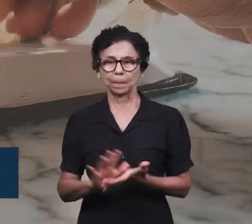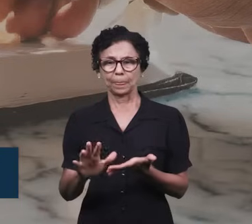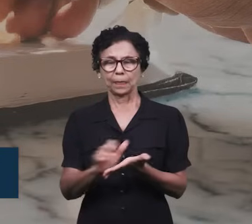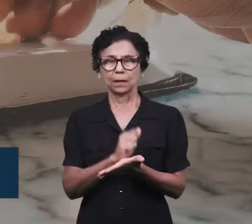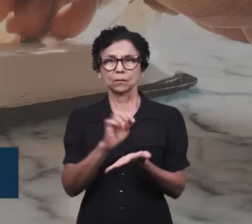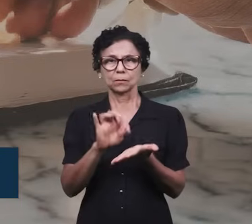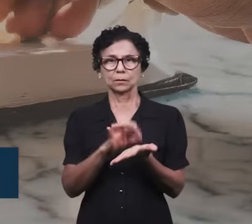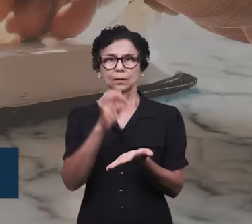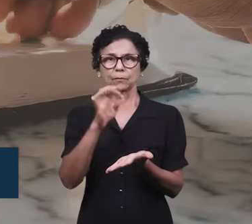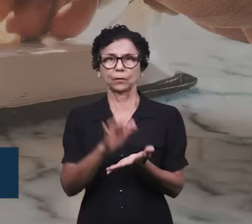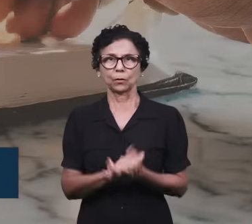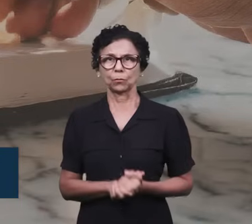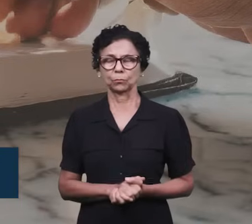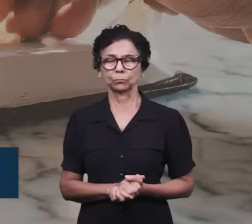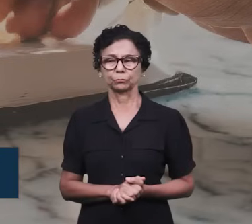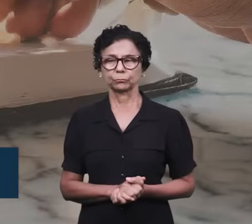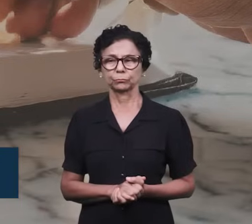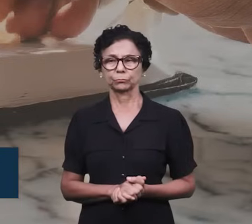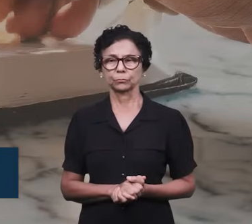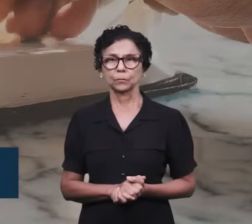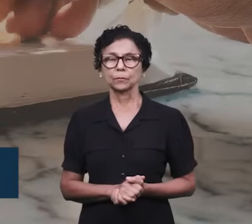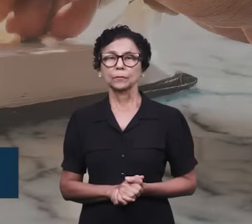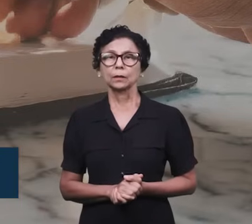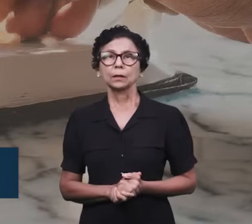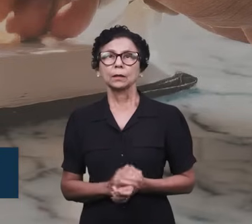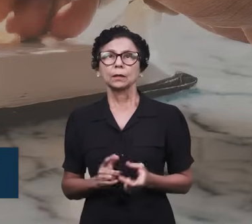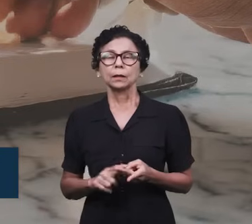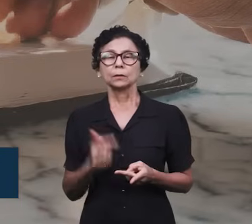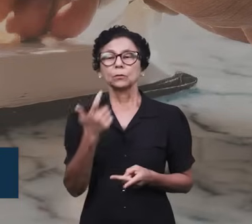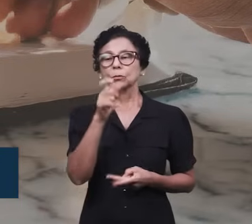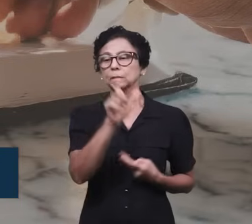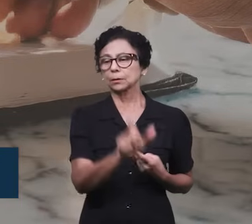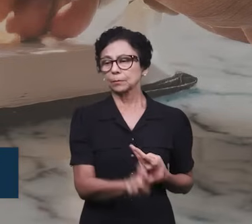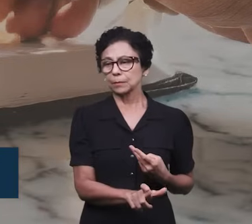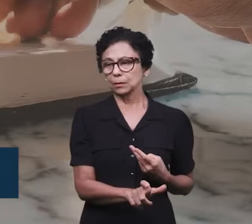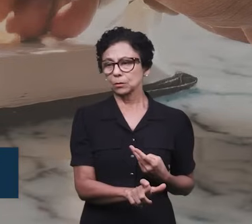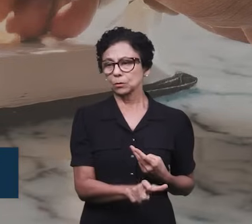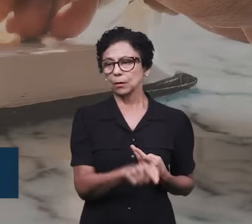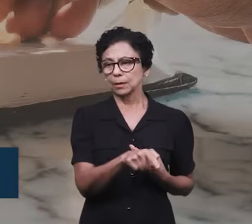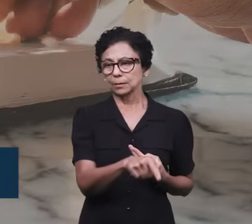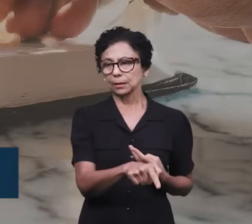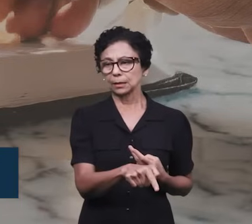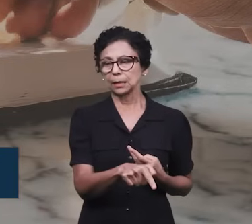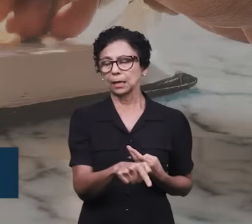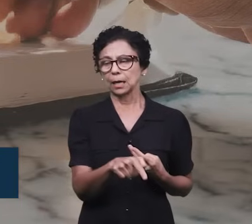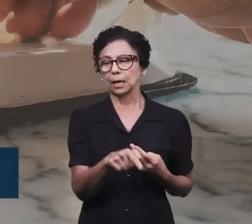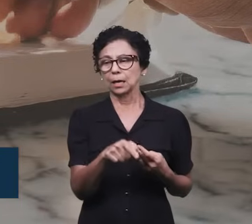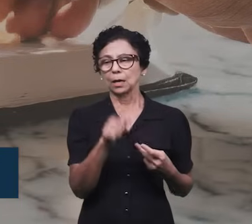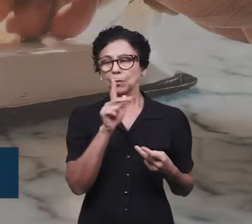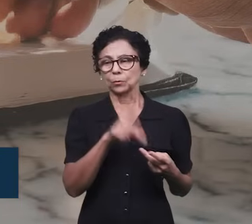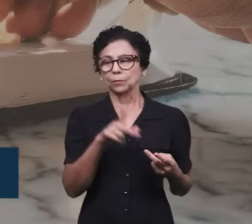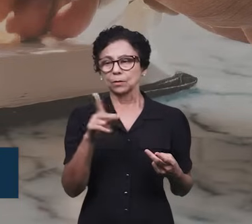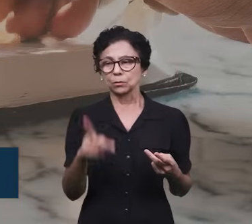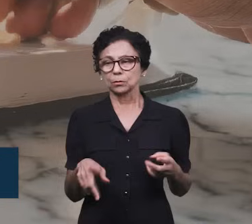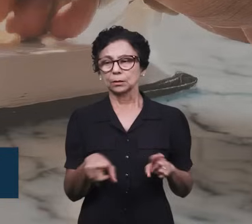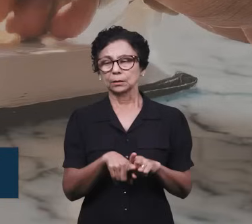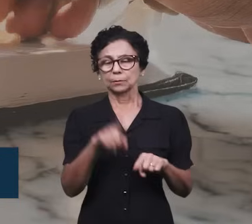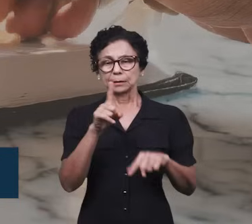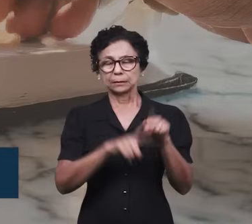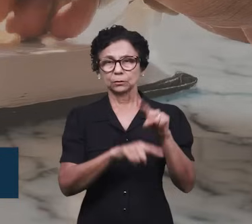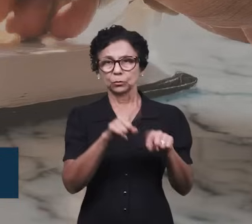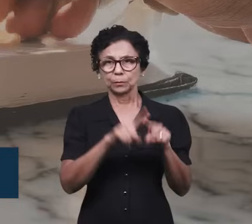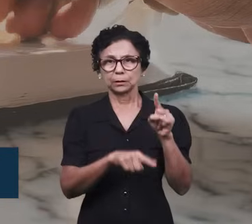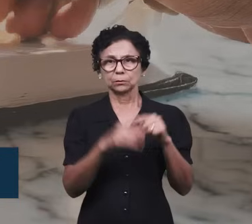professora, então tem uma outra pessoa que se inscreveu como professora e instrumentista. Então, essa irmã